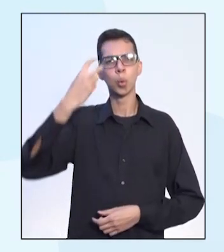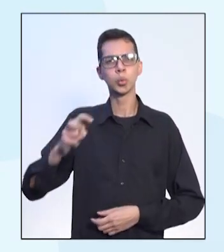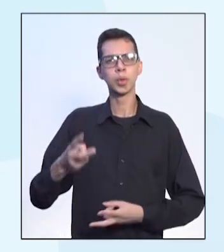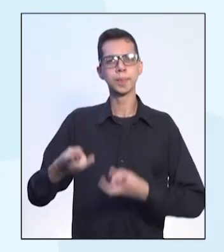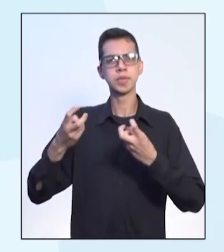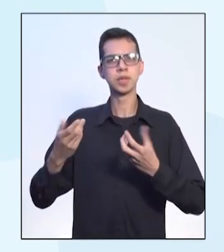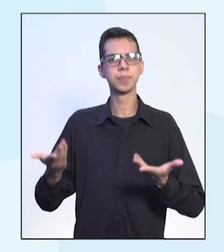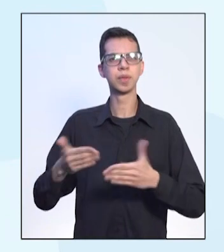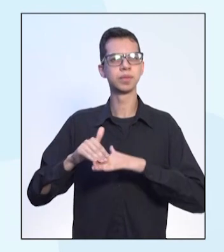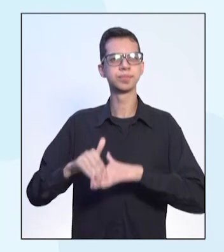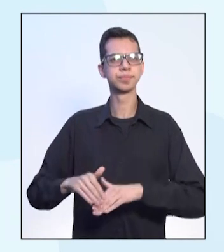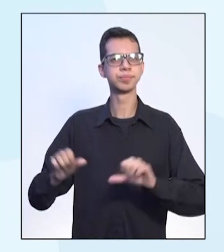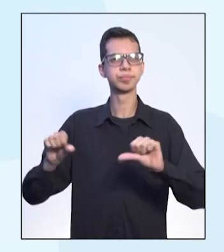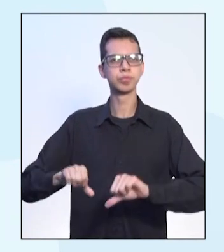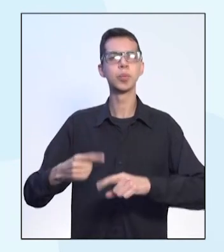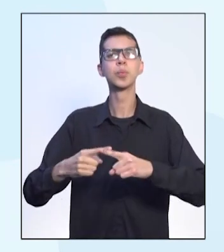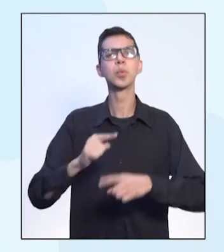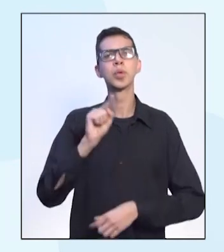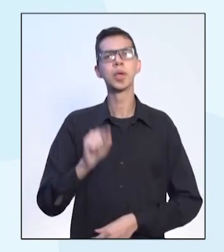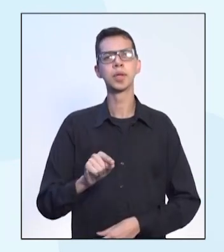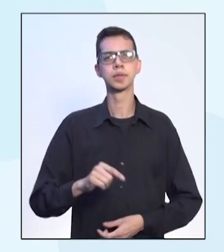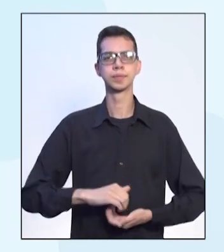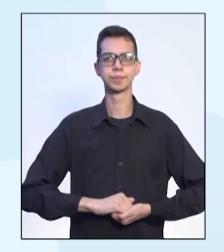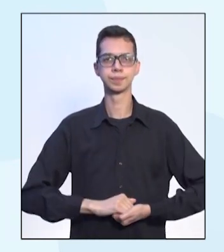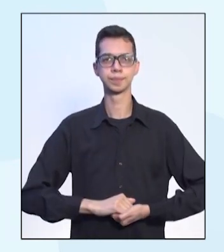60 segundinhos e a gente volta com a Fê.